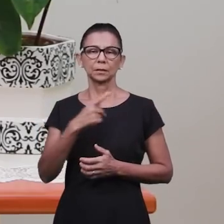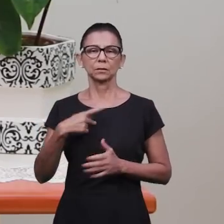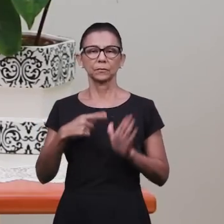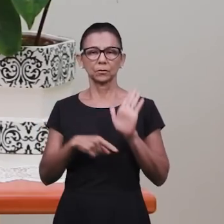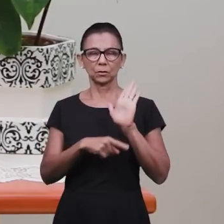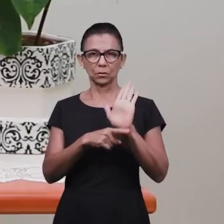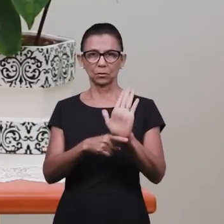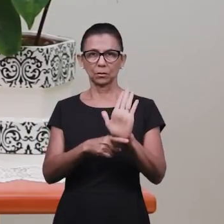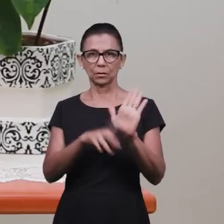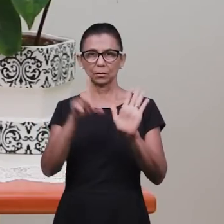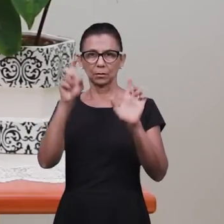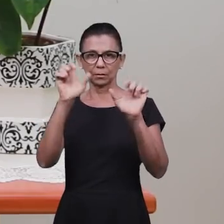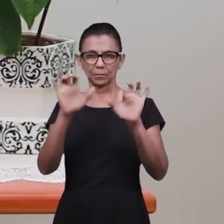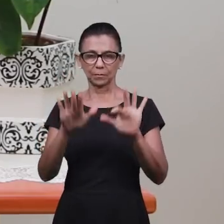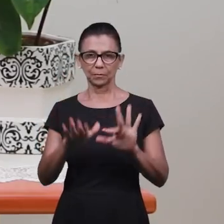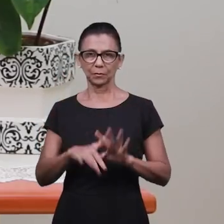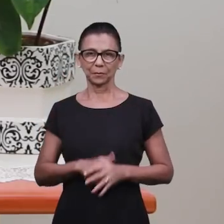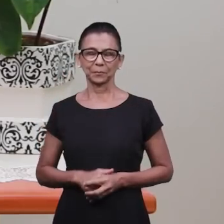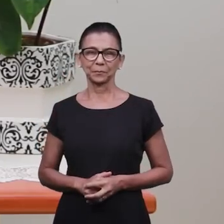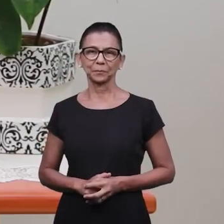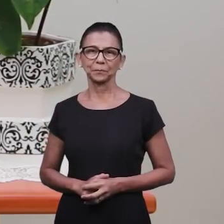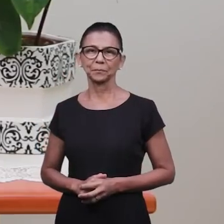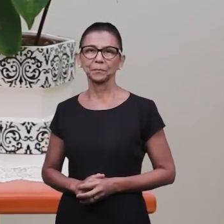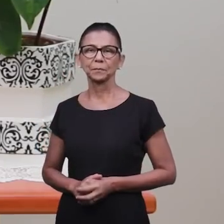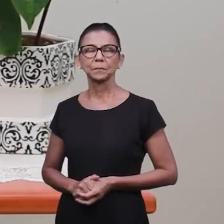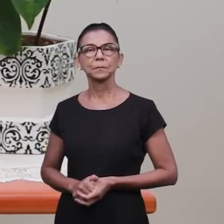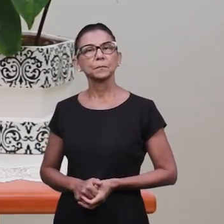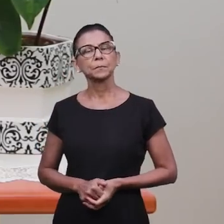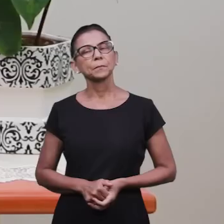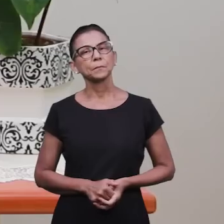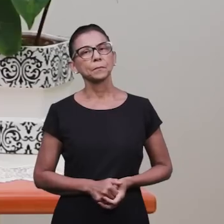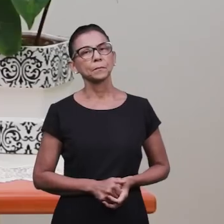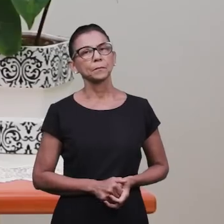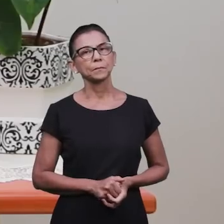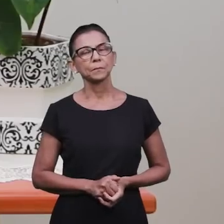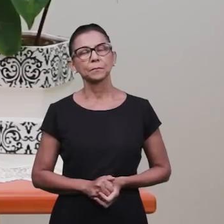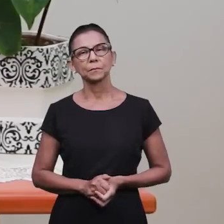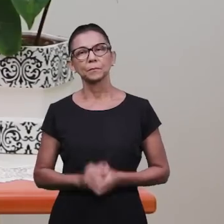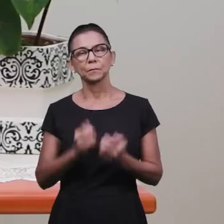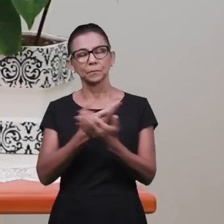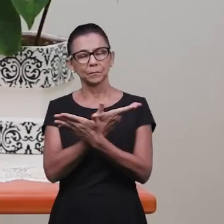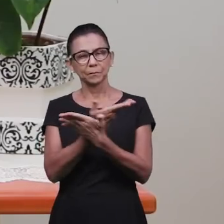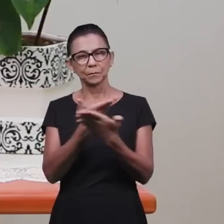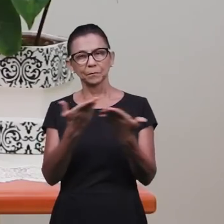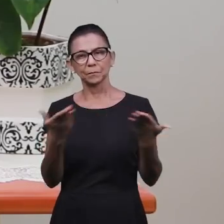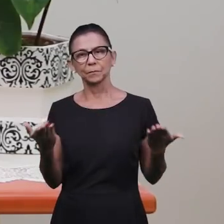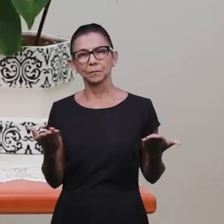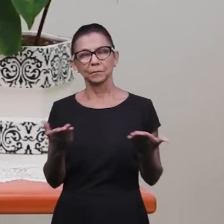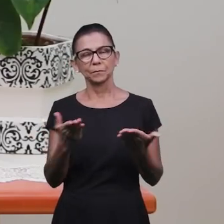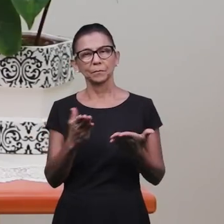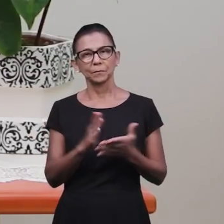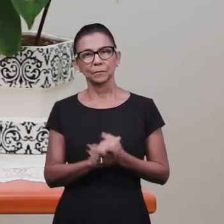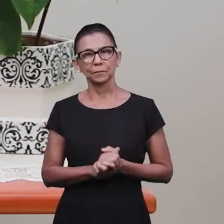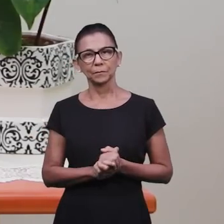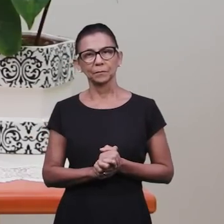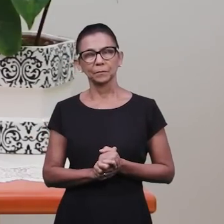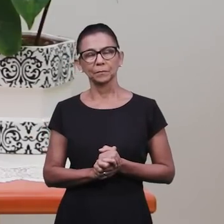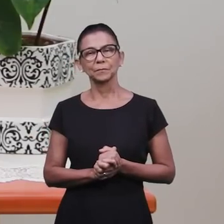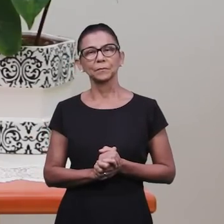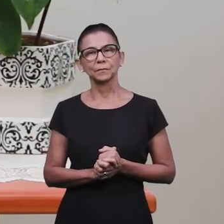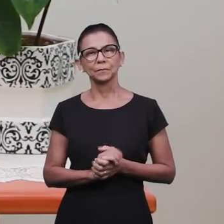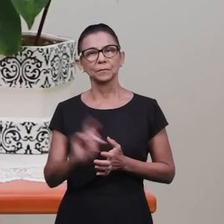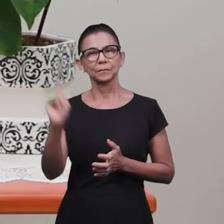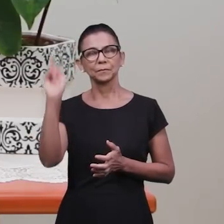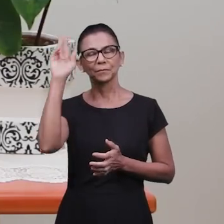você e Deus vai te dar uma bênção. Assim, despedimos com todos,